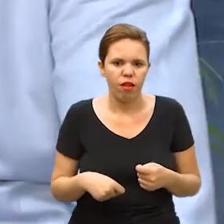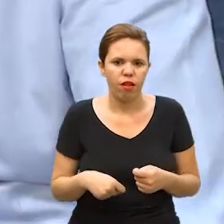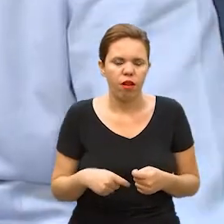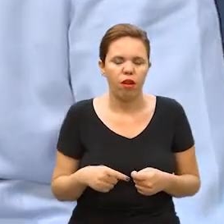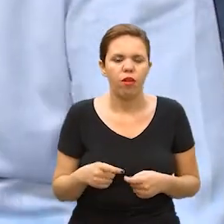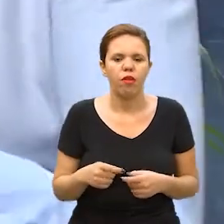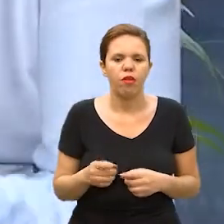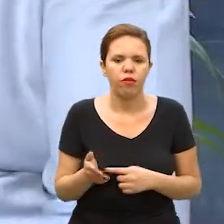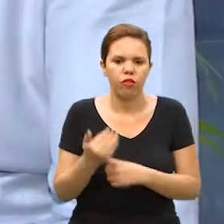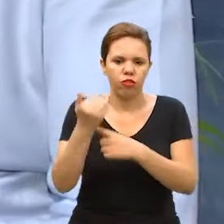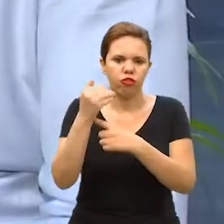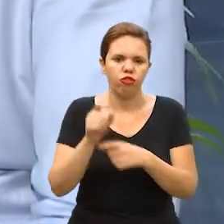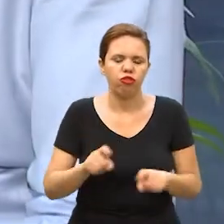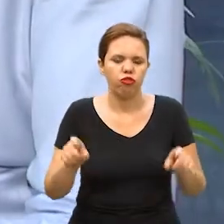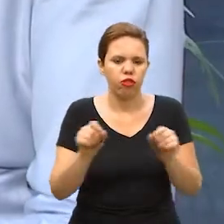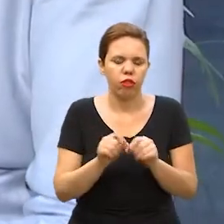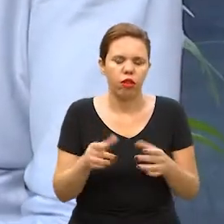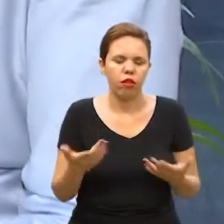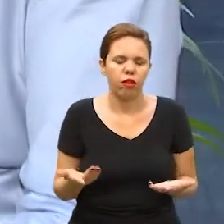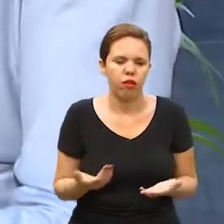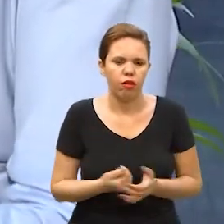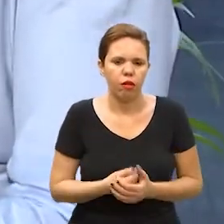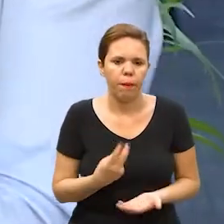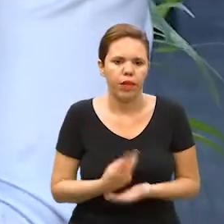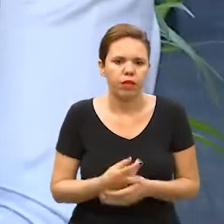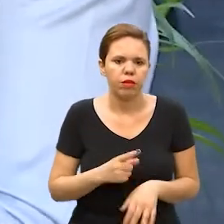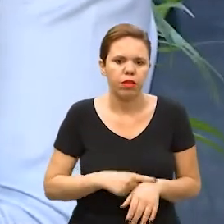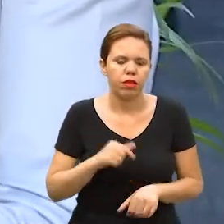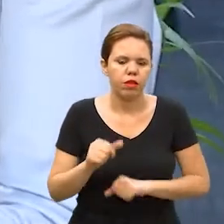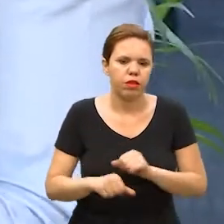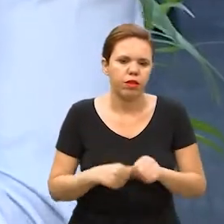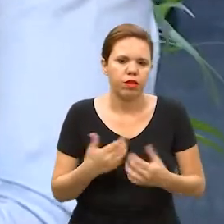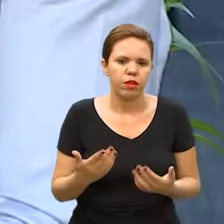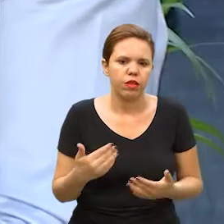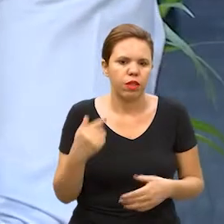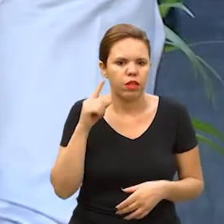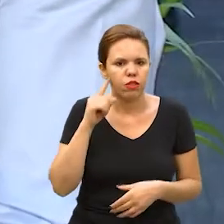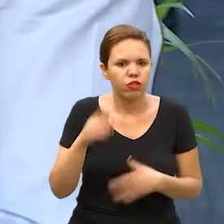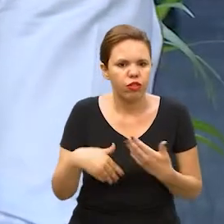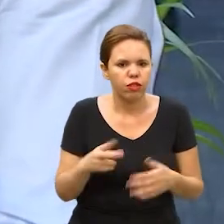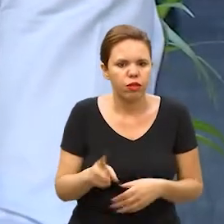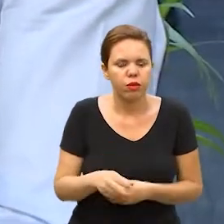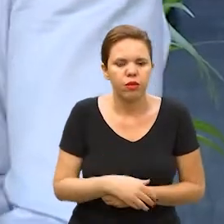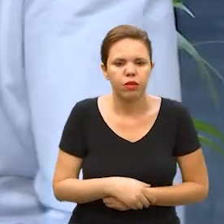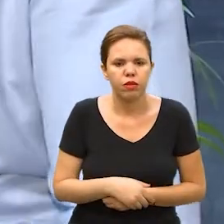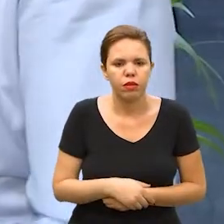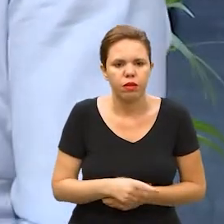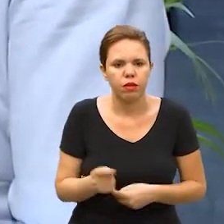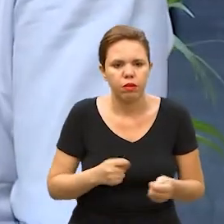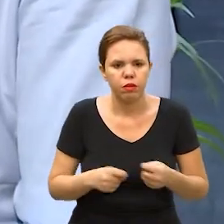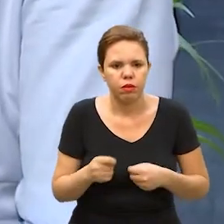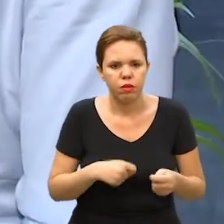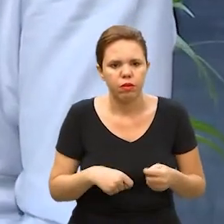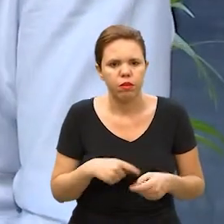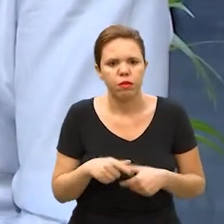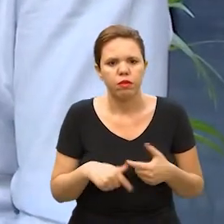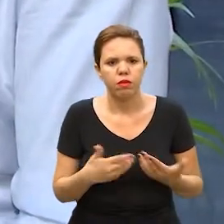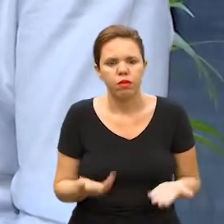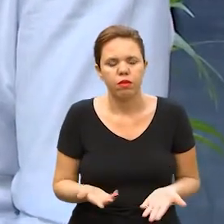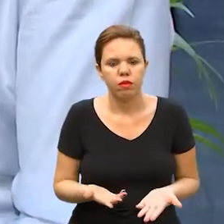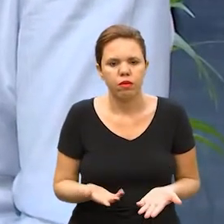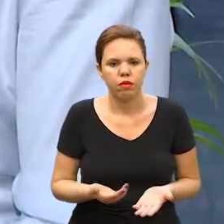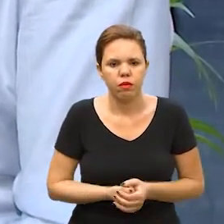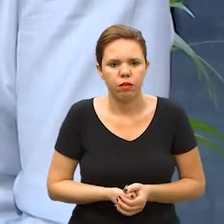esfera digital e ao mesmo tempo sendo transformados a cada dia, né? Um mercado muito dinâmico.